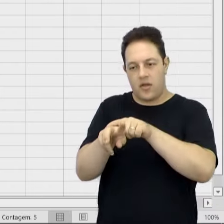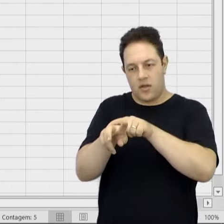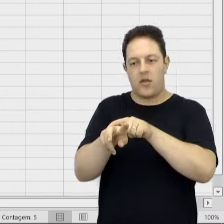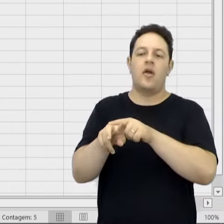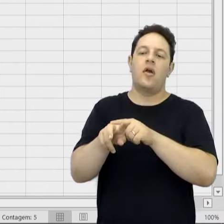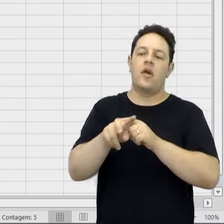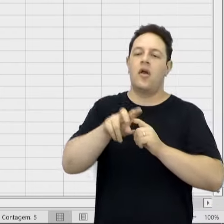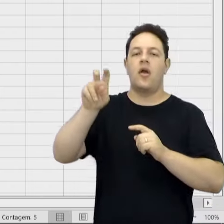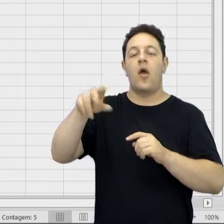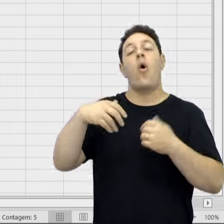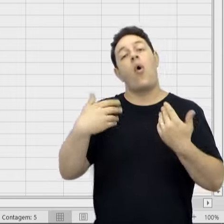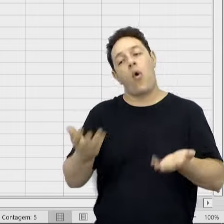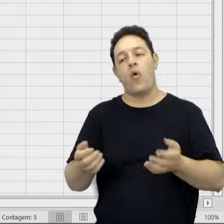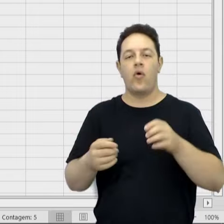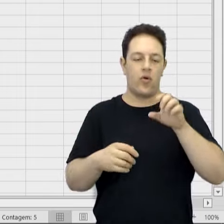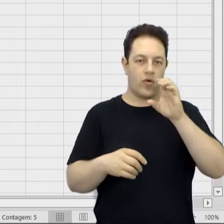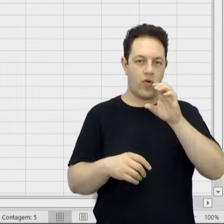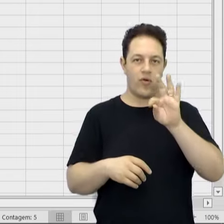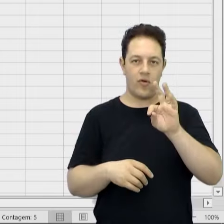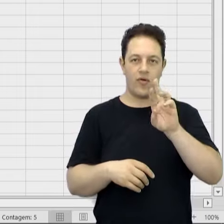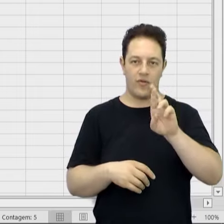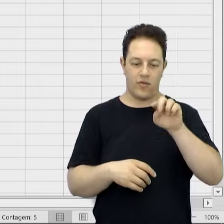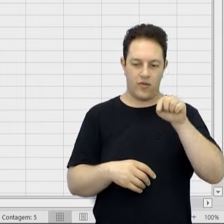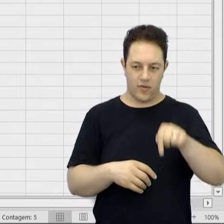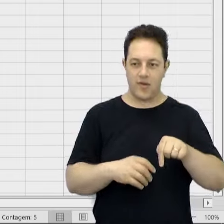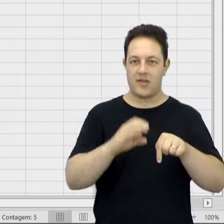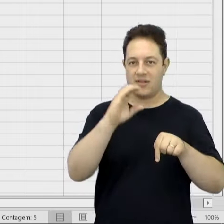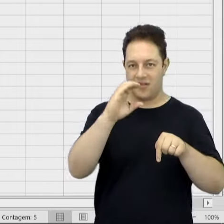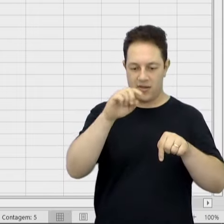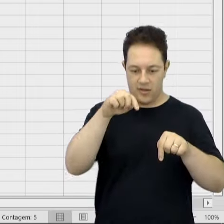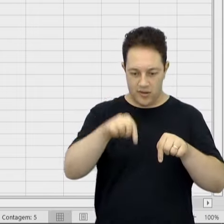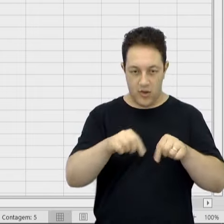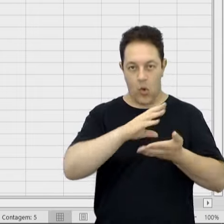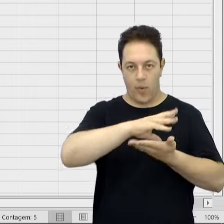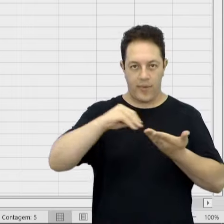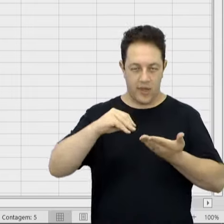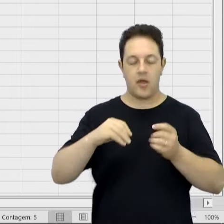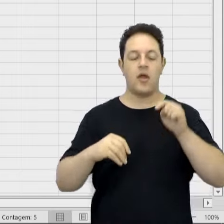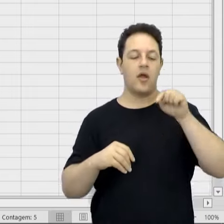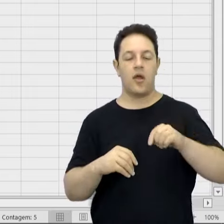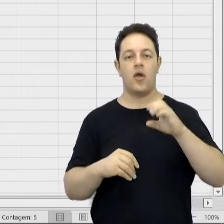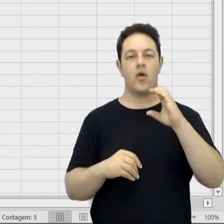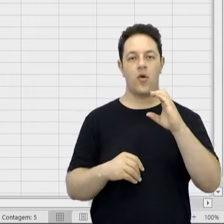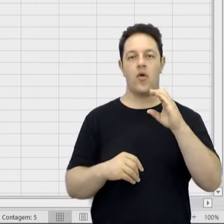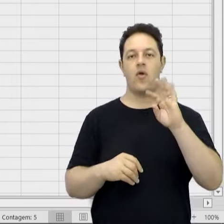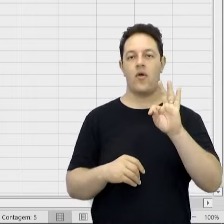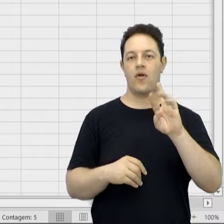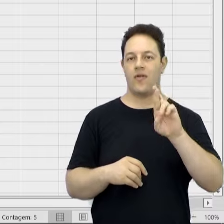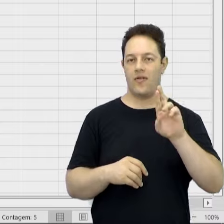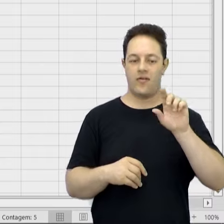V, ou com o botão direito do mouse também a gente consegue copiar e colar.